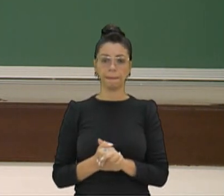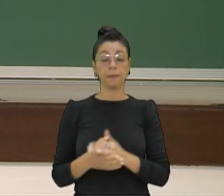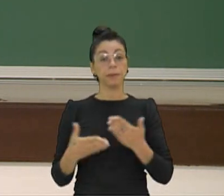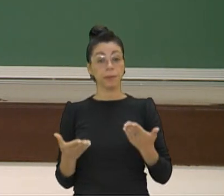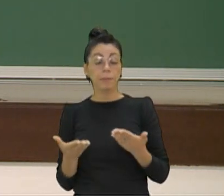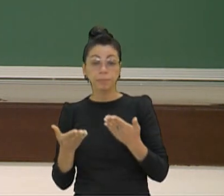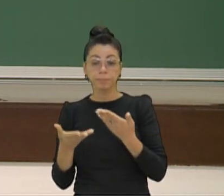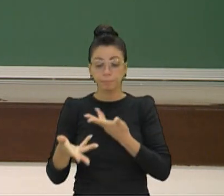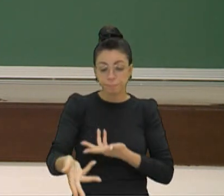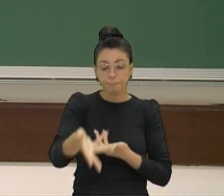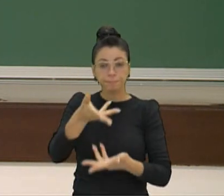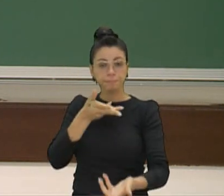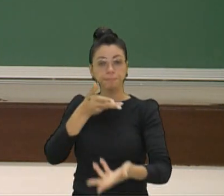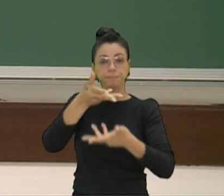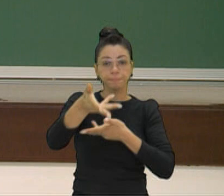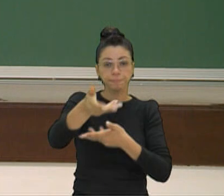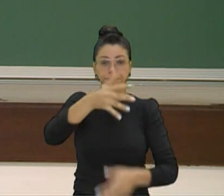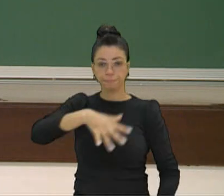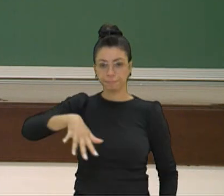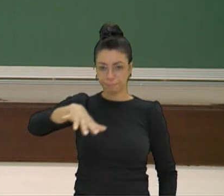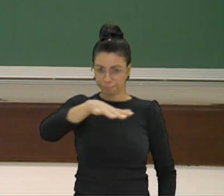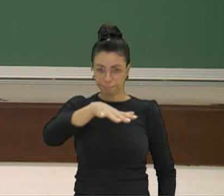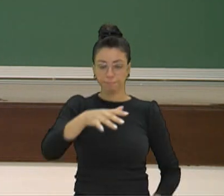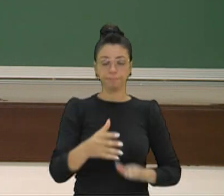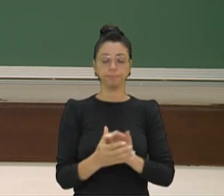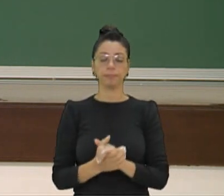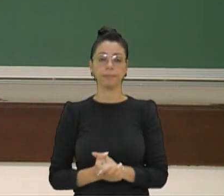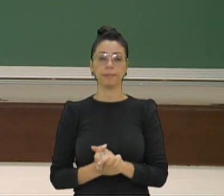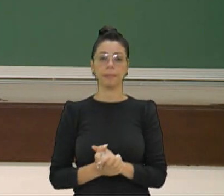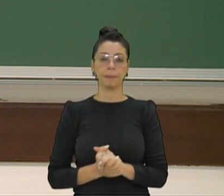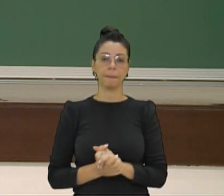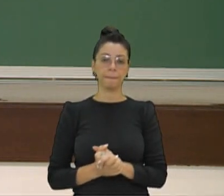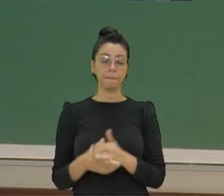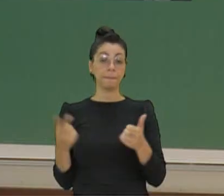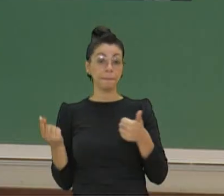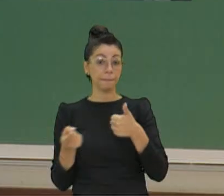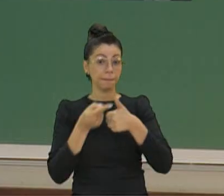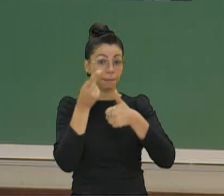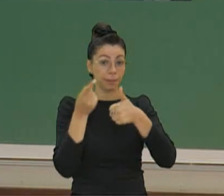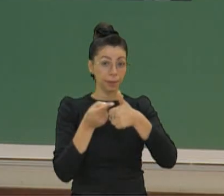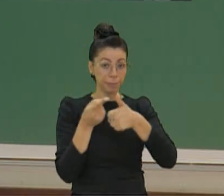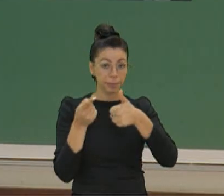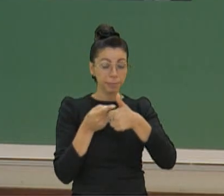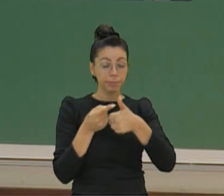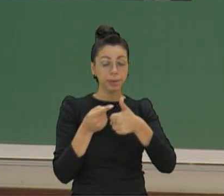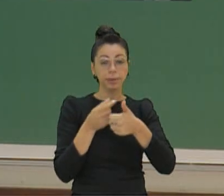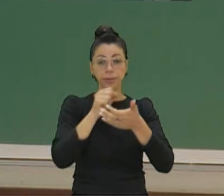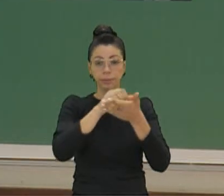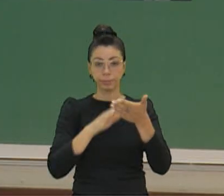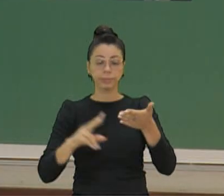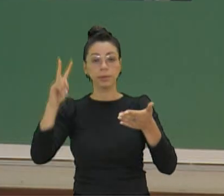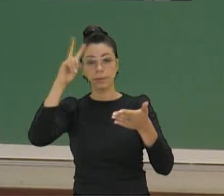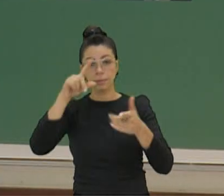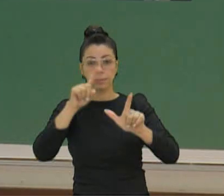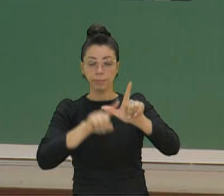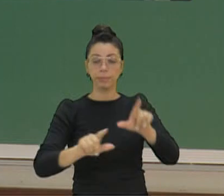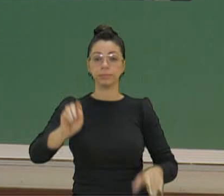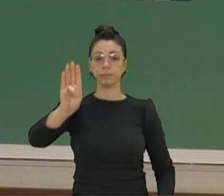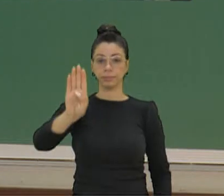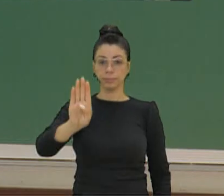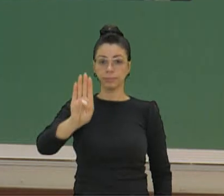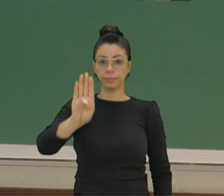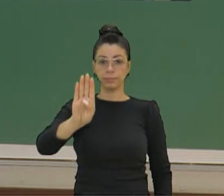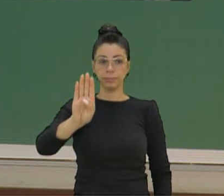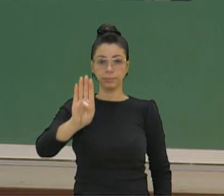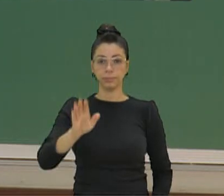na interação com o ambiente. Então, essa é a primeira parte do nosso exercício. Lembram que tinha a letra B? Então, não coube